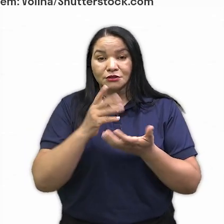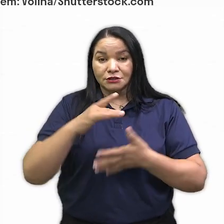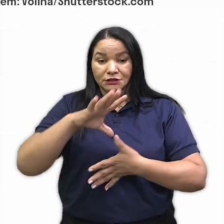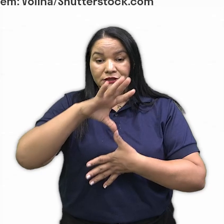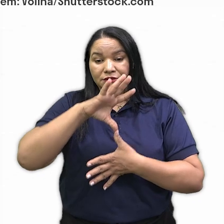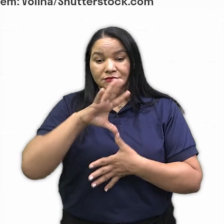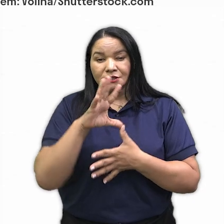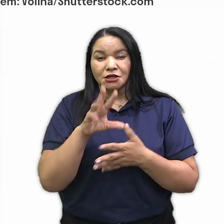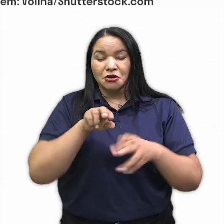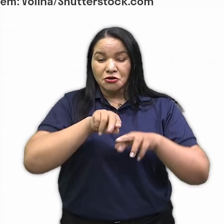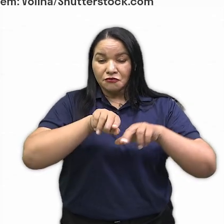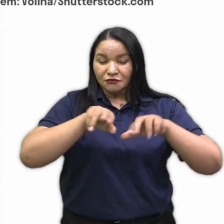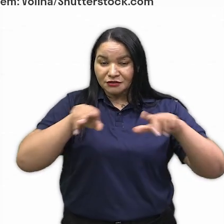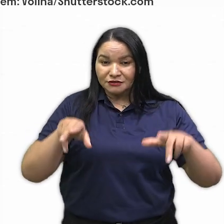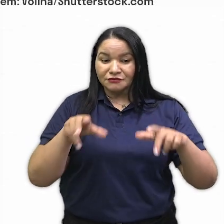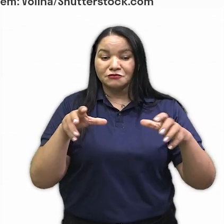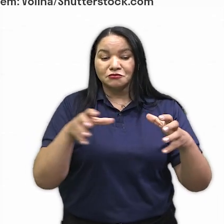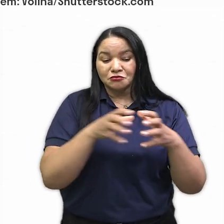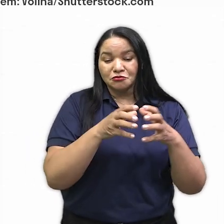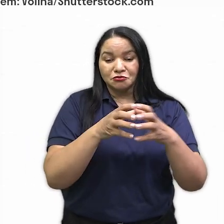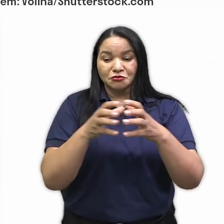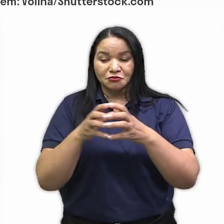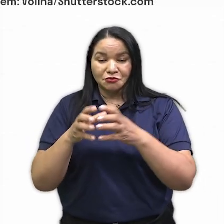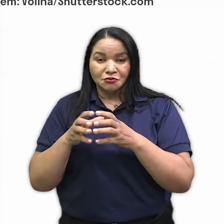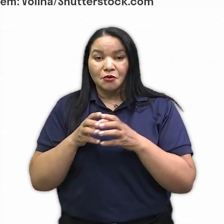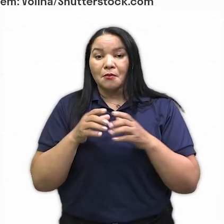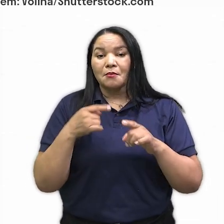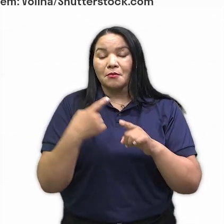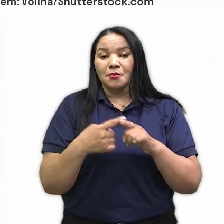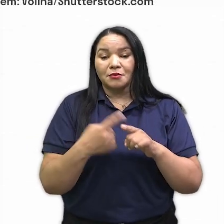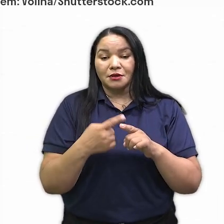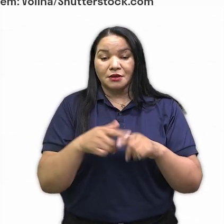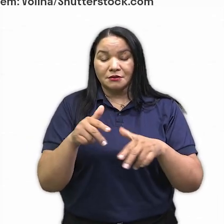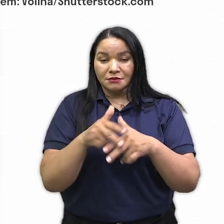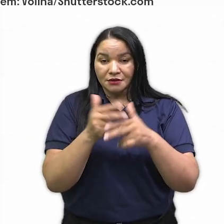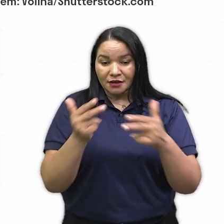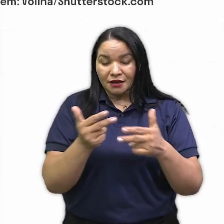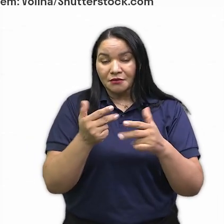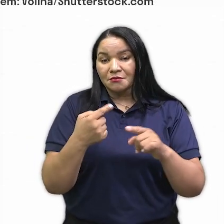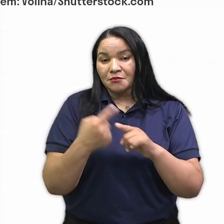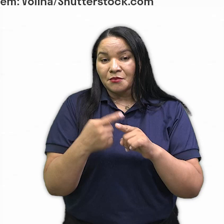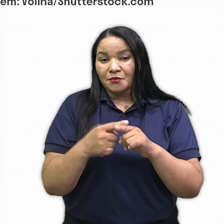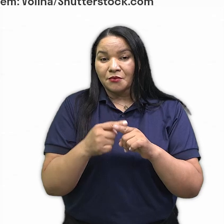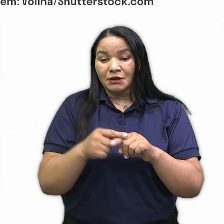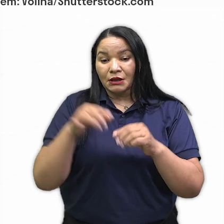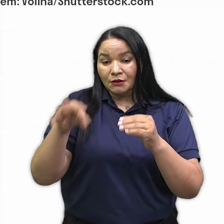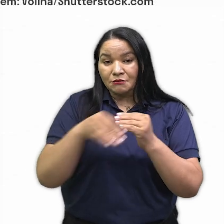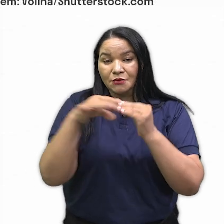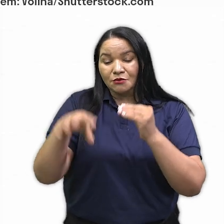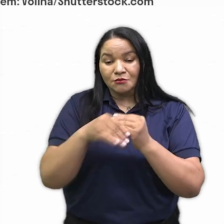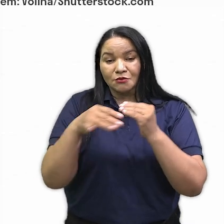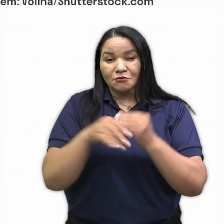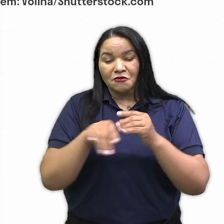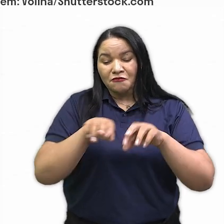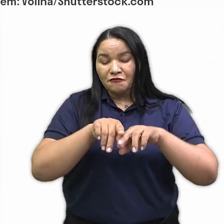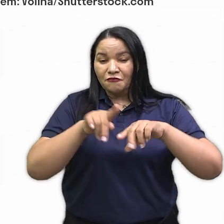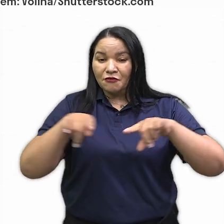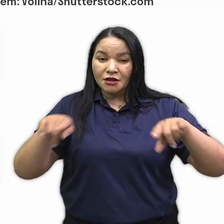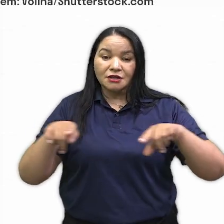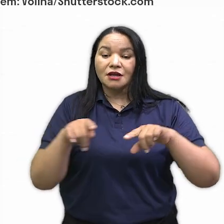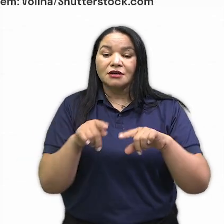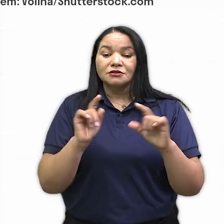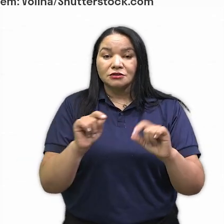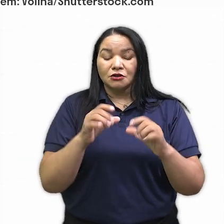extremamente diversificado, tá? Em termos étnicos, que acaba abrigando ali uma ampla variedade de